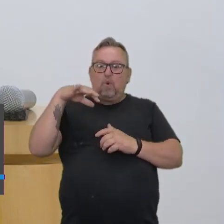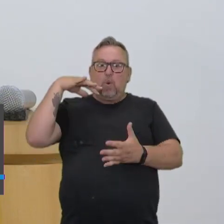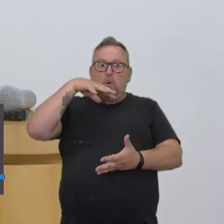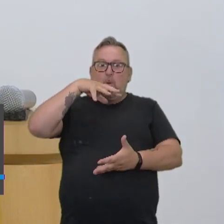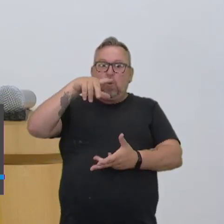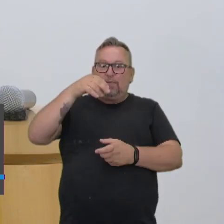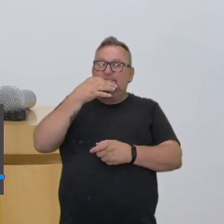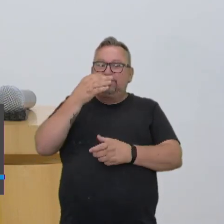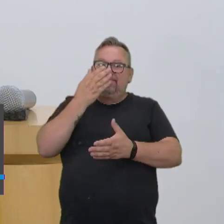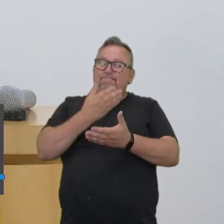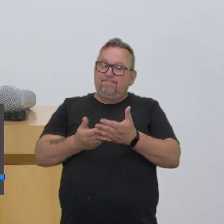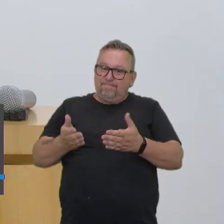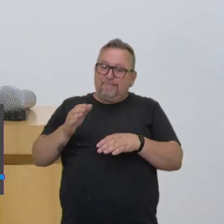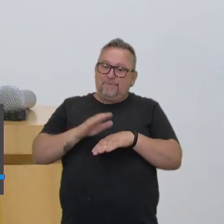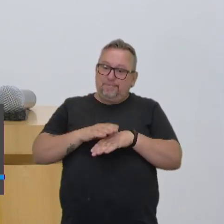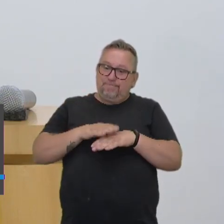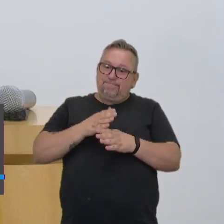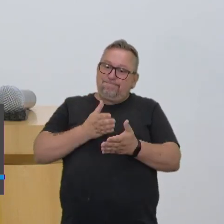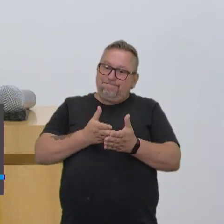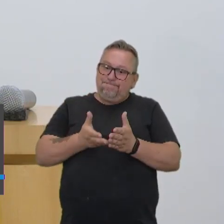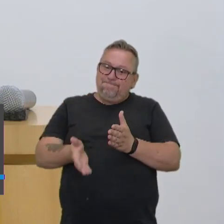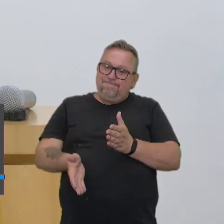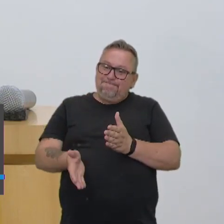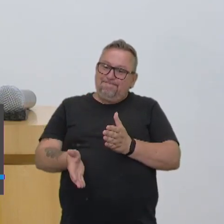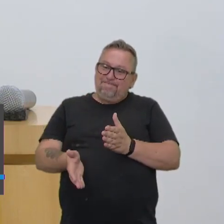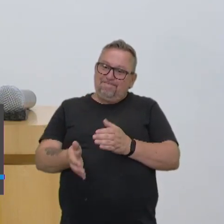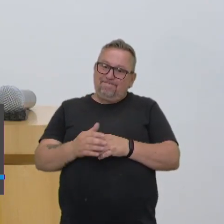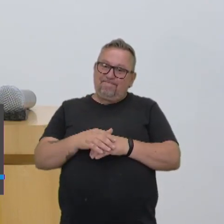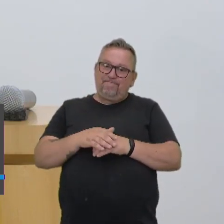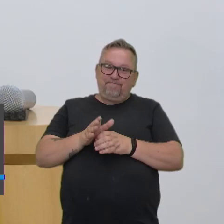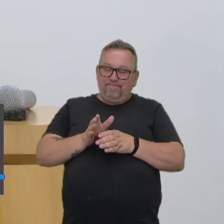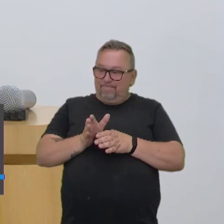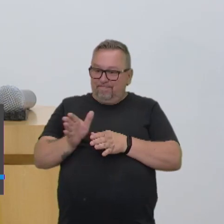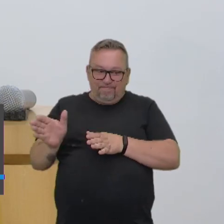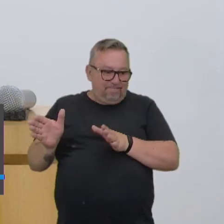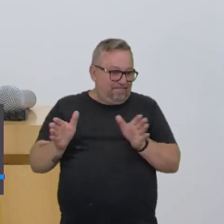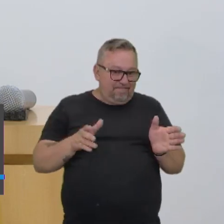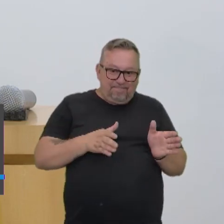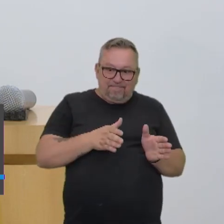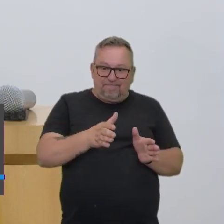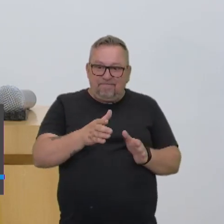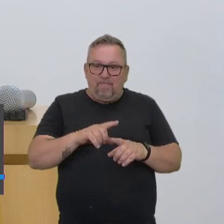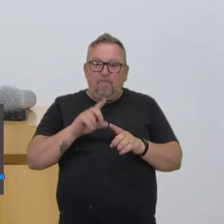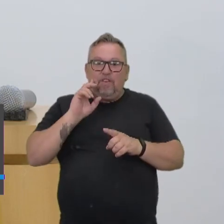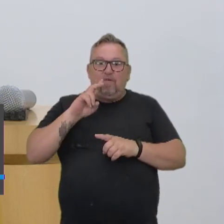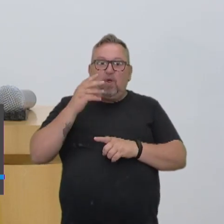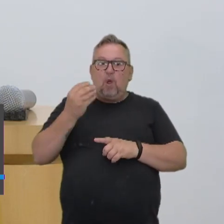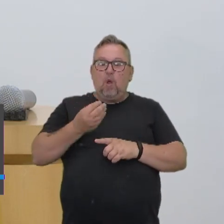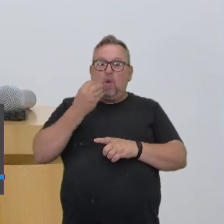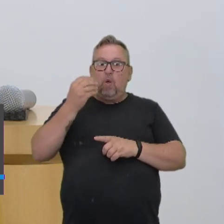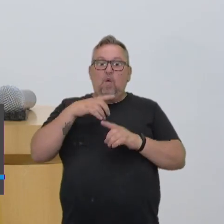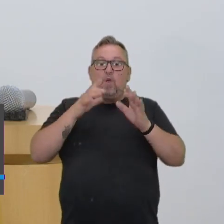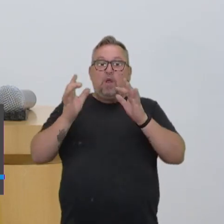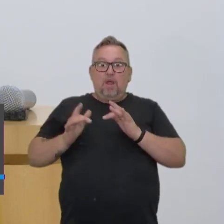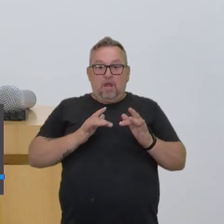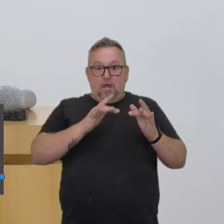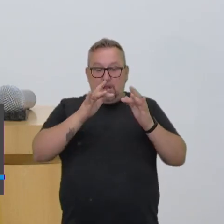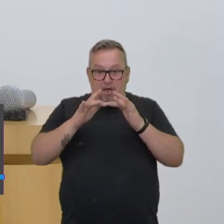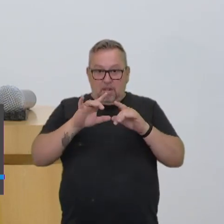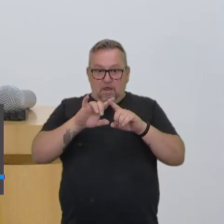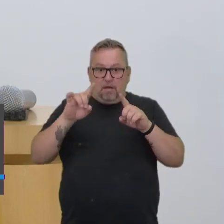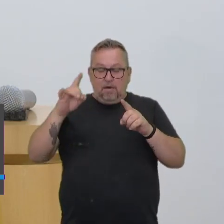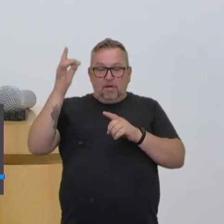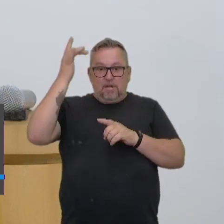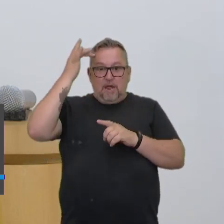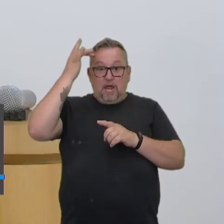Acho que a gente perdeu um pouco a mão, não é mesmo? E aí é que a gente começa a vir em como essas relações de ética e